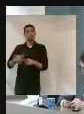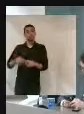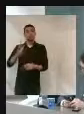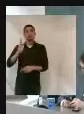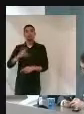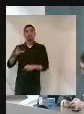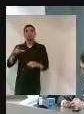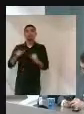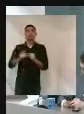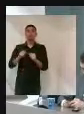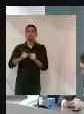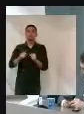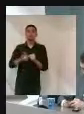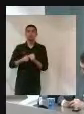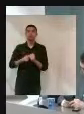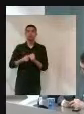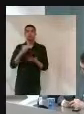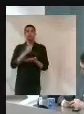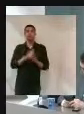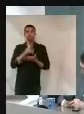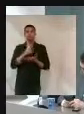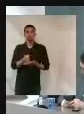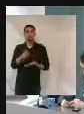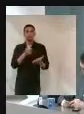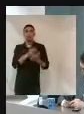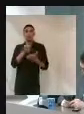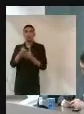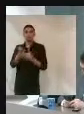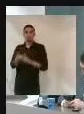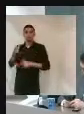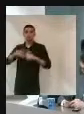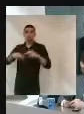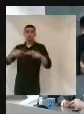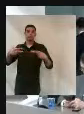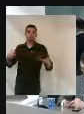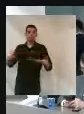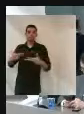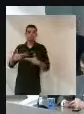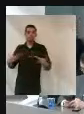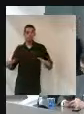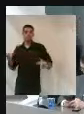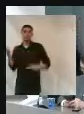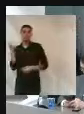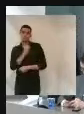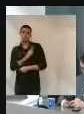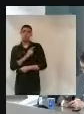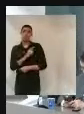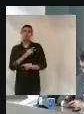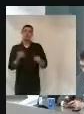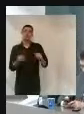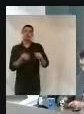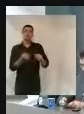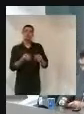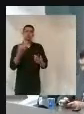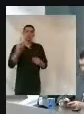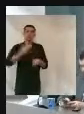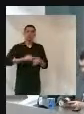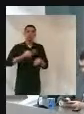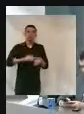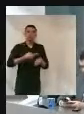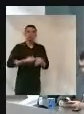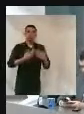para comprar os equipamentos para gerar essa matéria-prima, que é o pó de